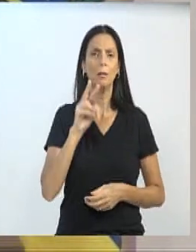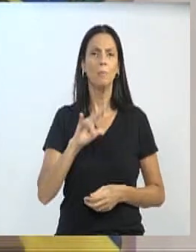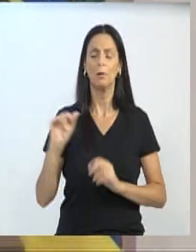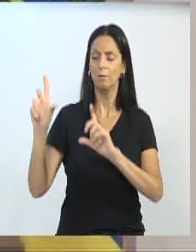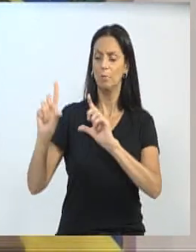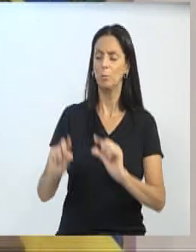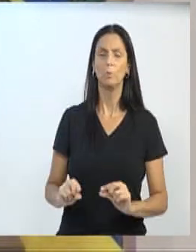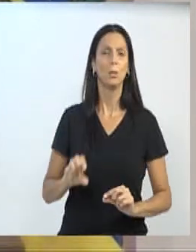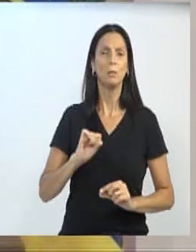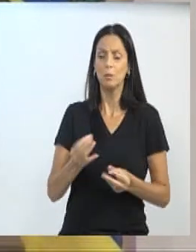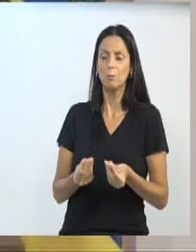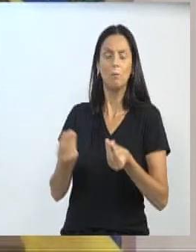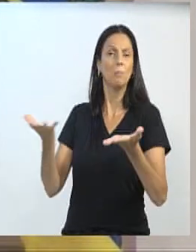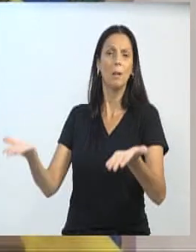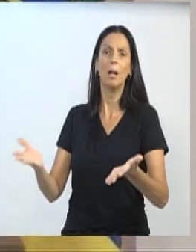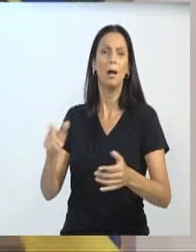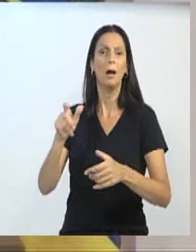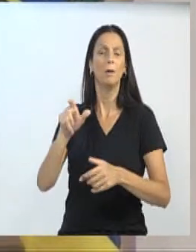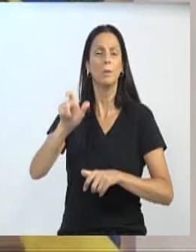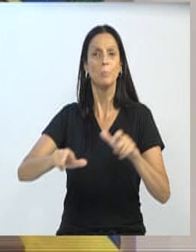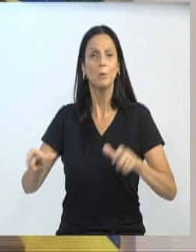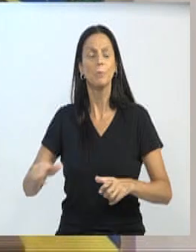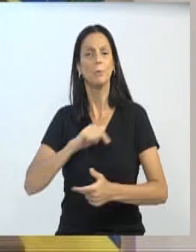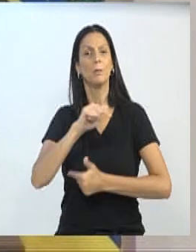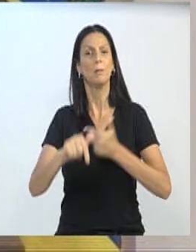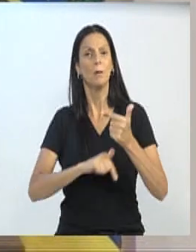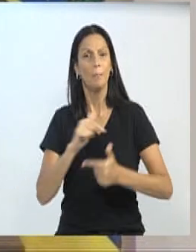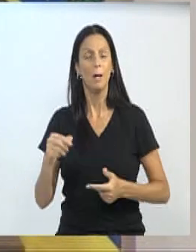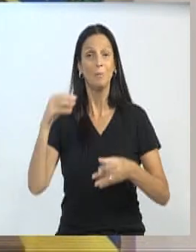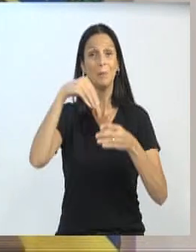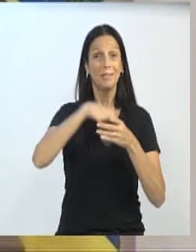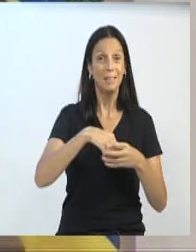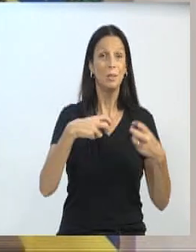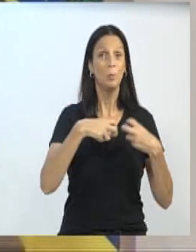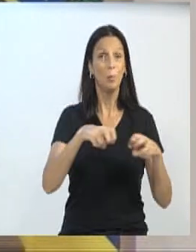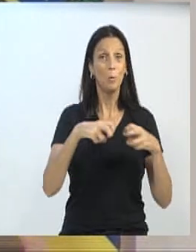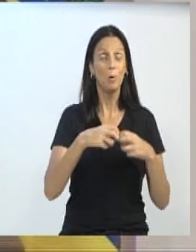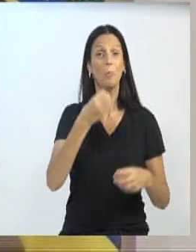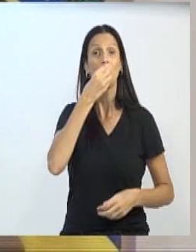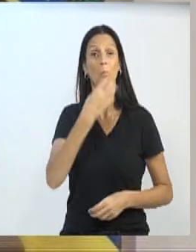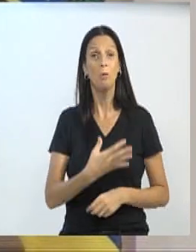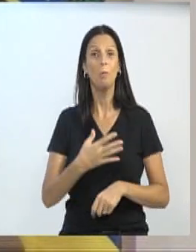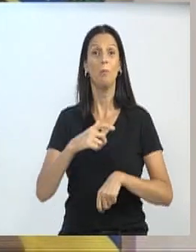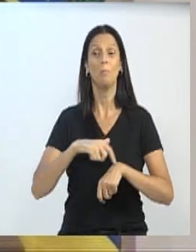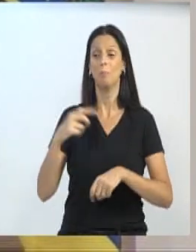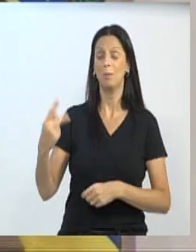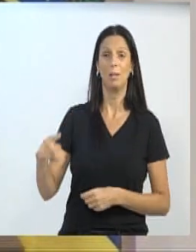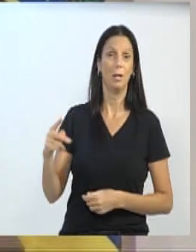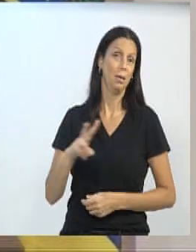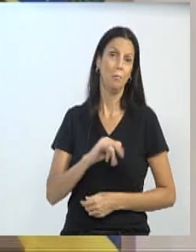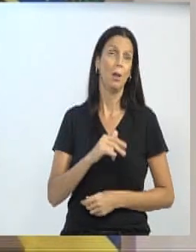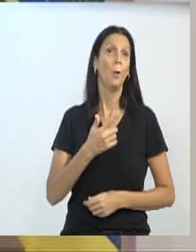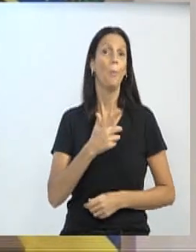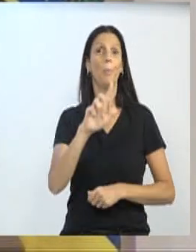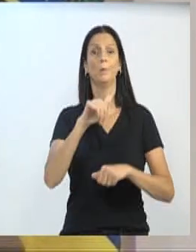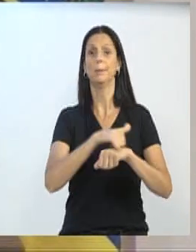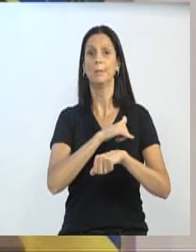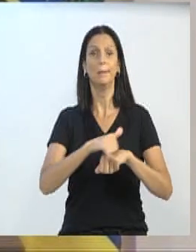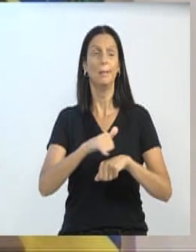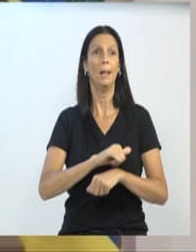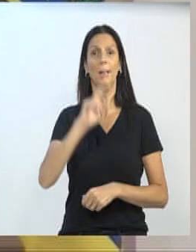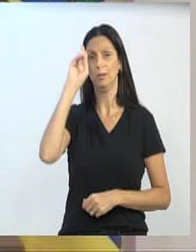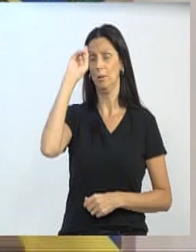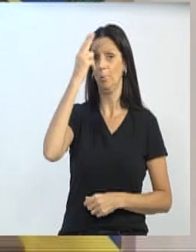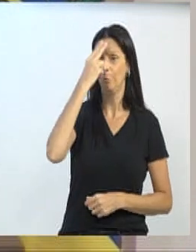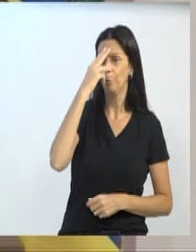os trabalhadores ali um horário acessível ele vai buscar outras alternativas e não volta mais para